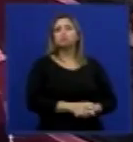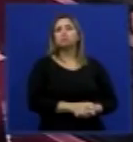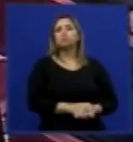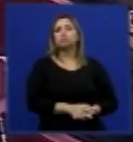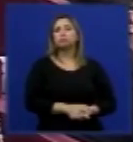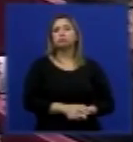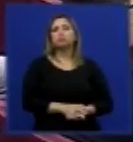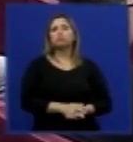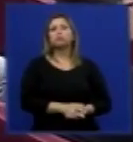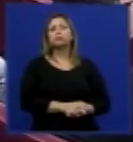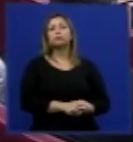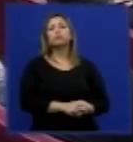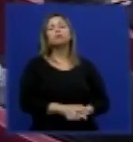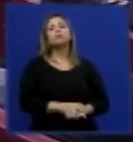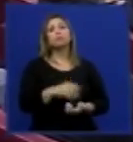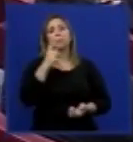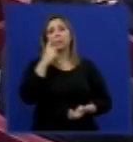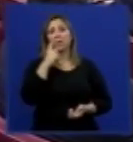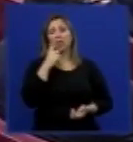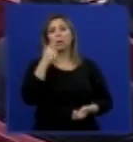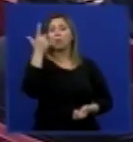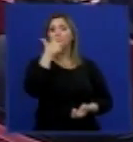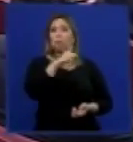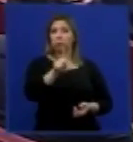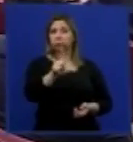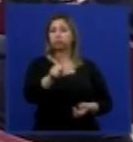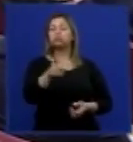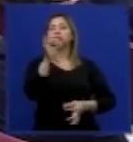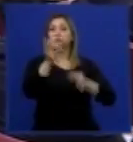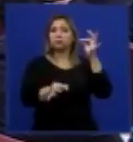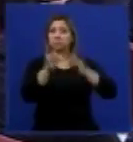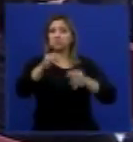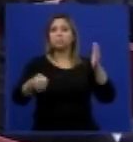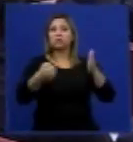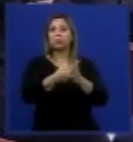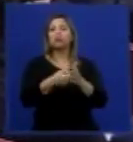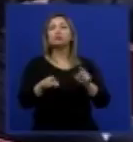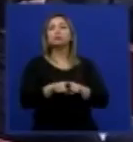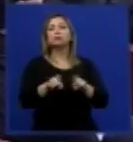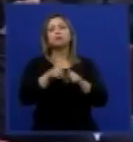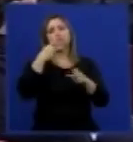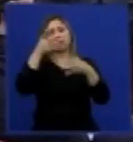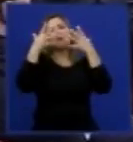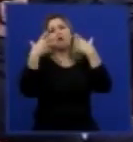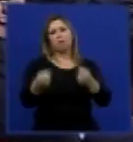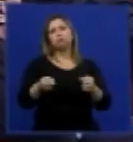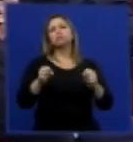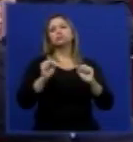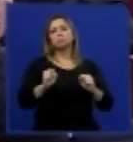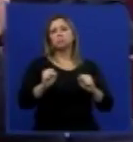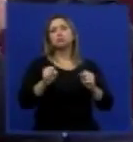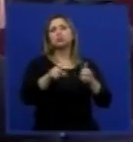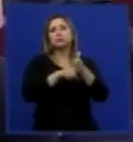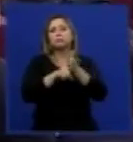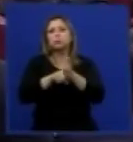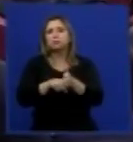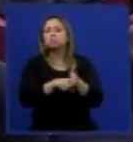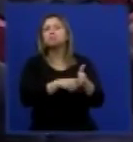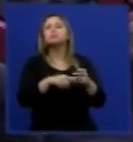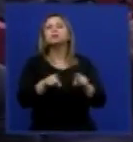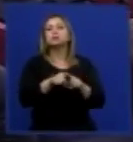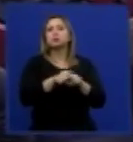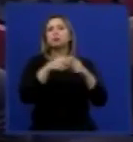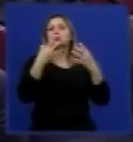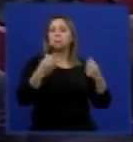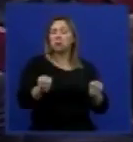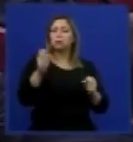25899 obteram parcial ganho de causa quando a justiça federal permitiu que ele então coletassem aquilo que pudessem